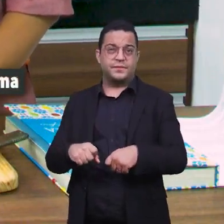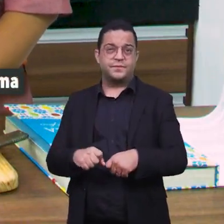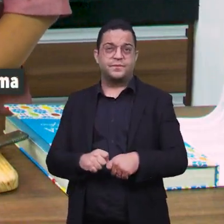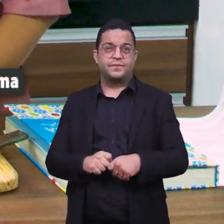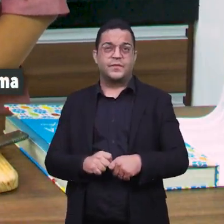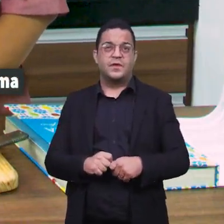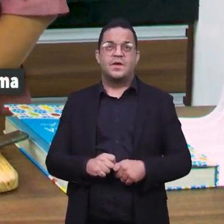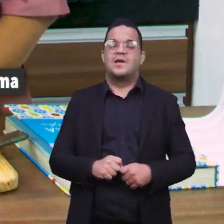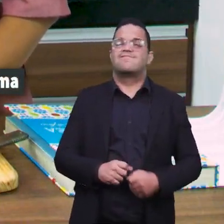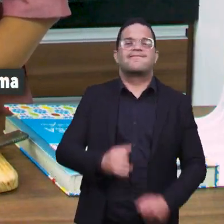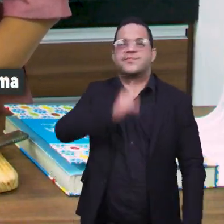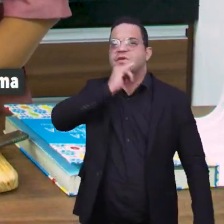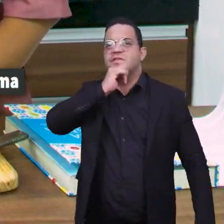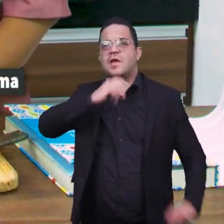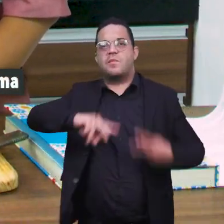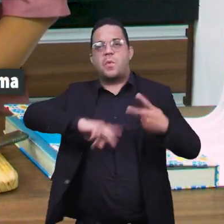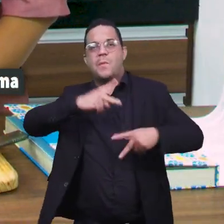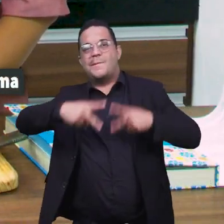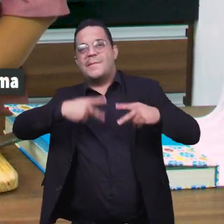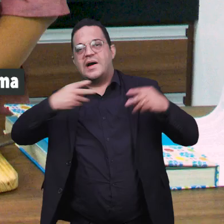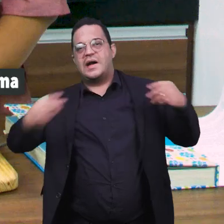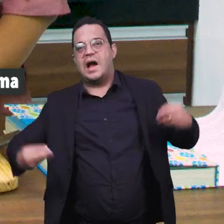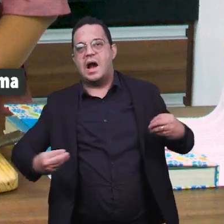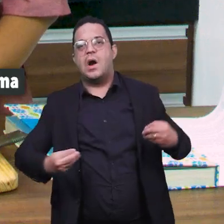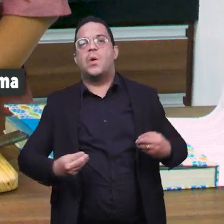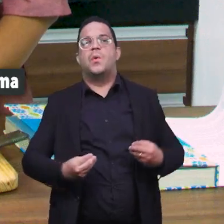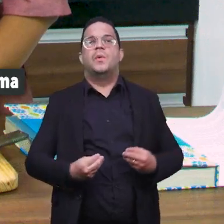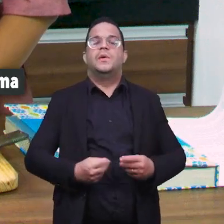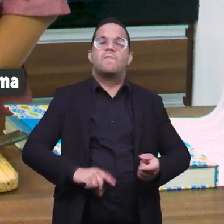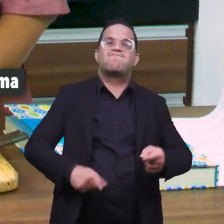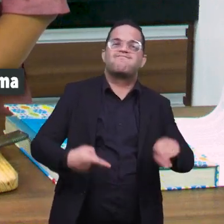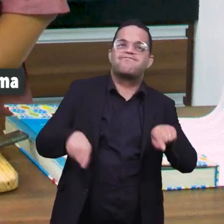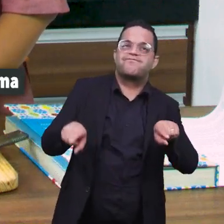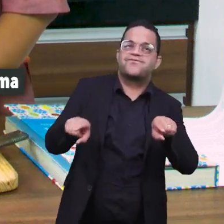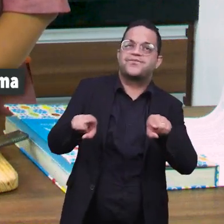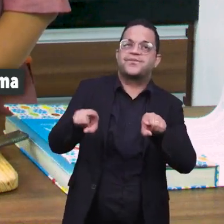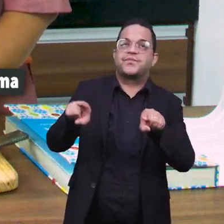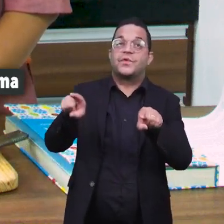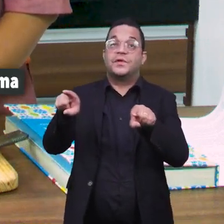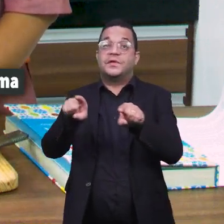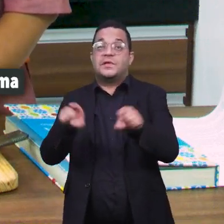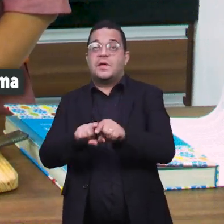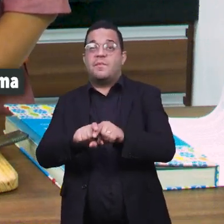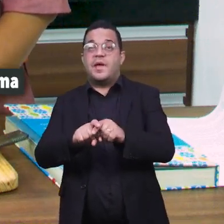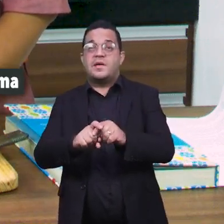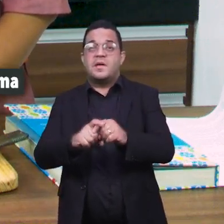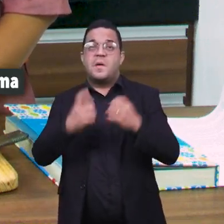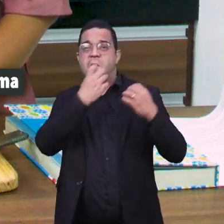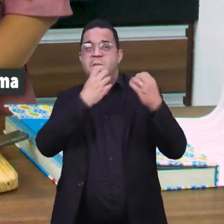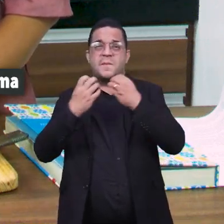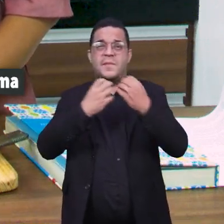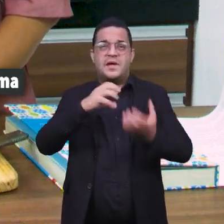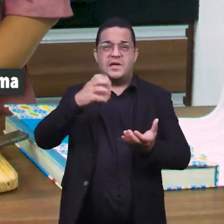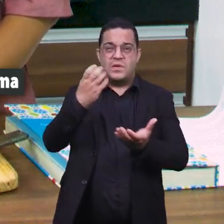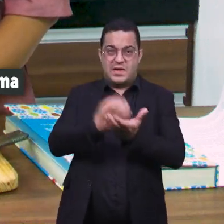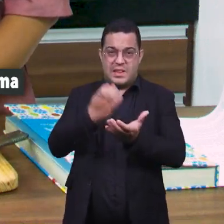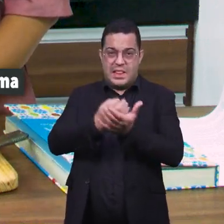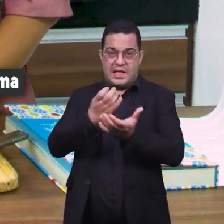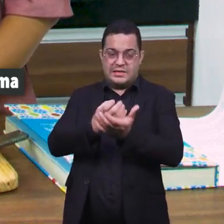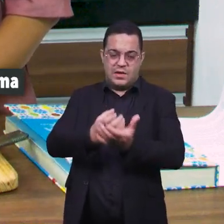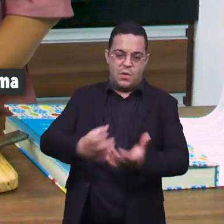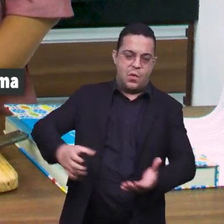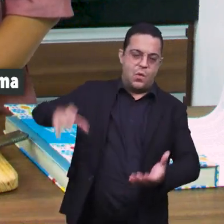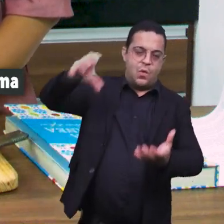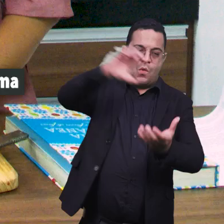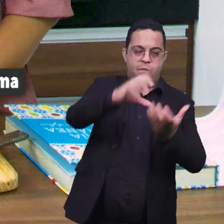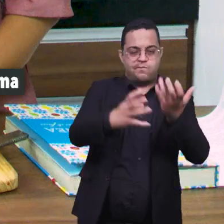Gente, toda a massa você pode escorrer aqui. Pode escorrer também conserva, tudo que você precisaria de uma